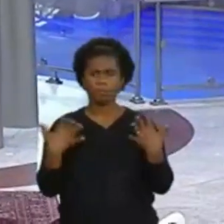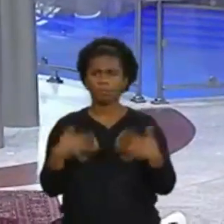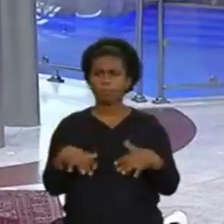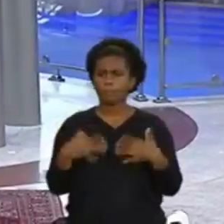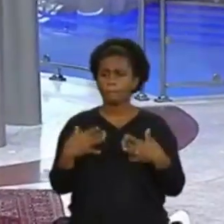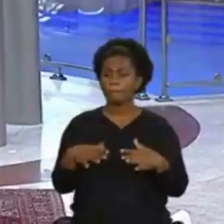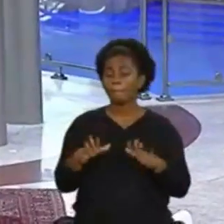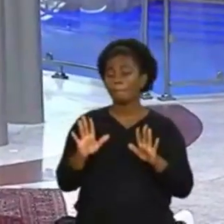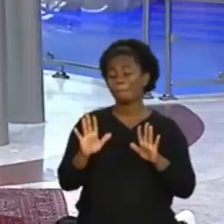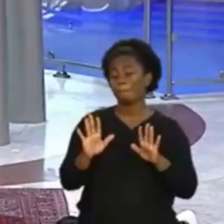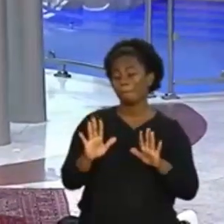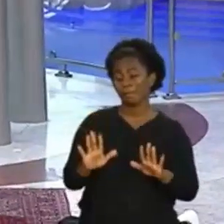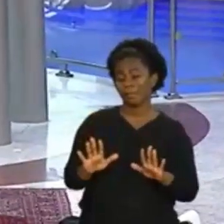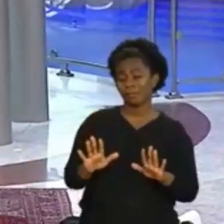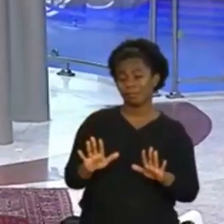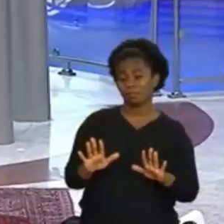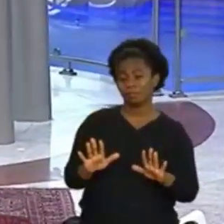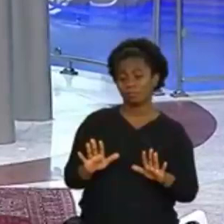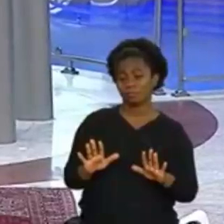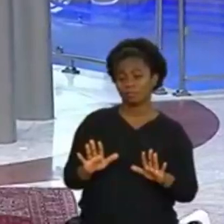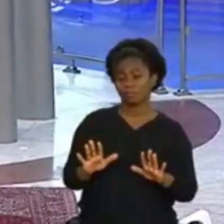Mas infelizmente,